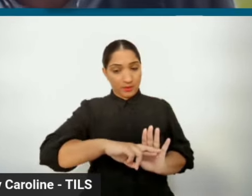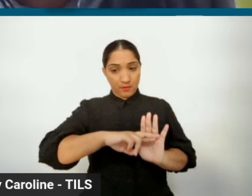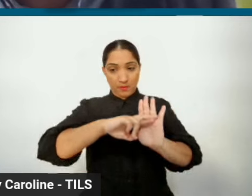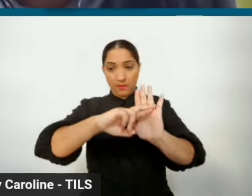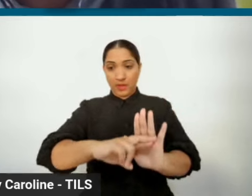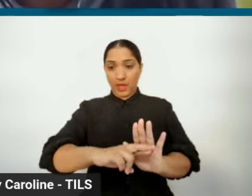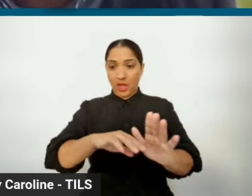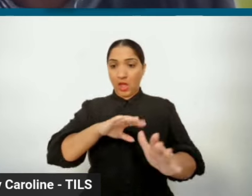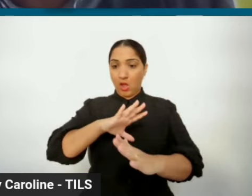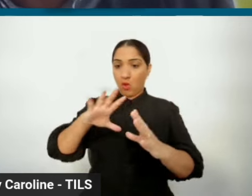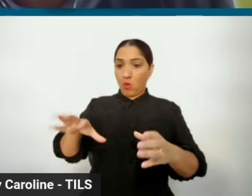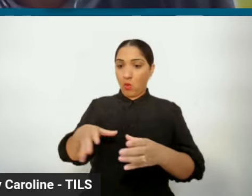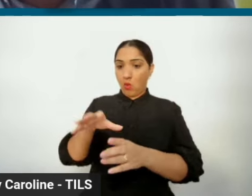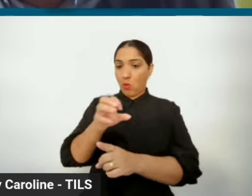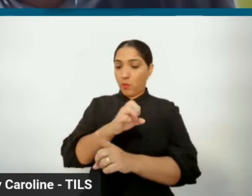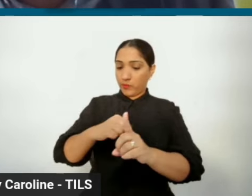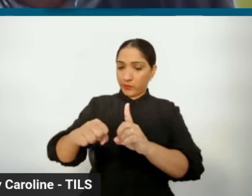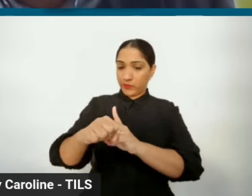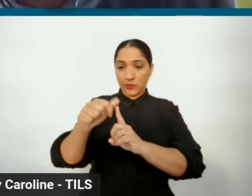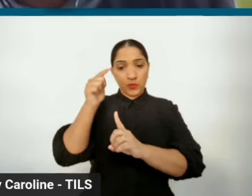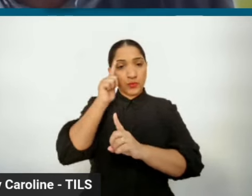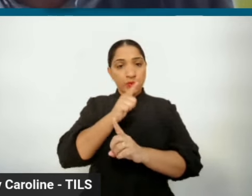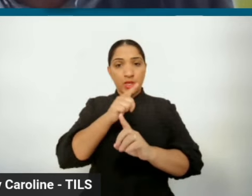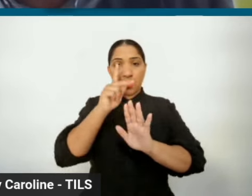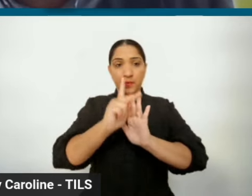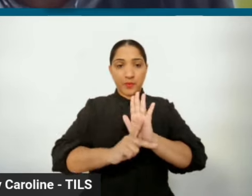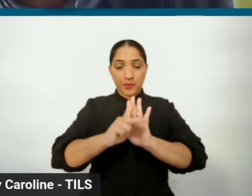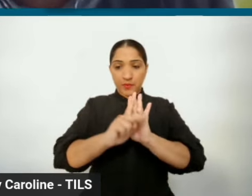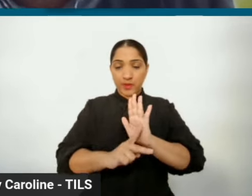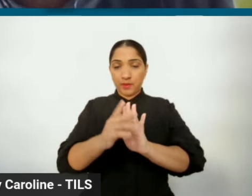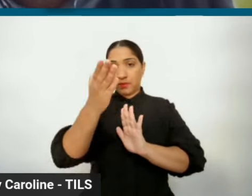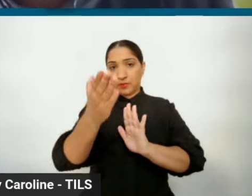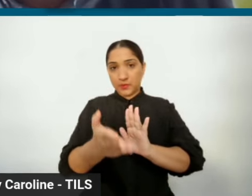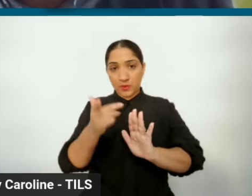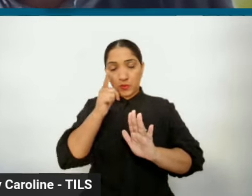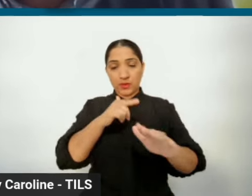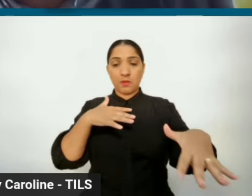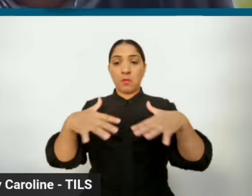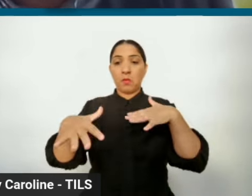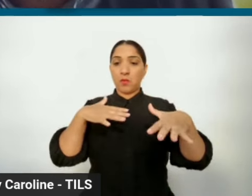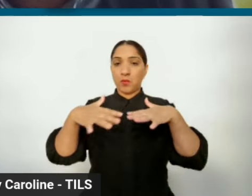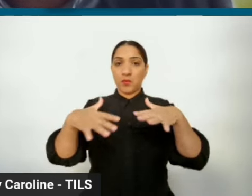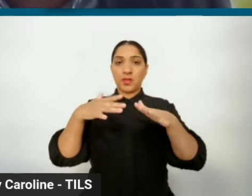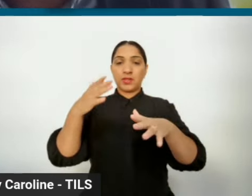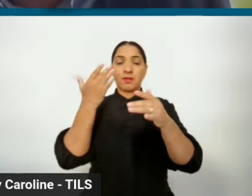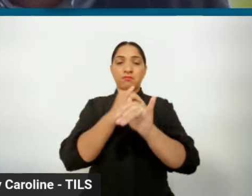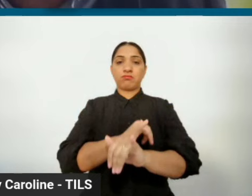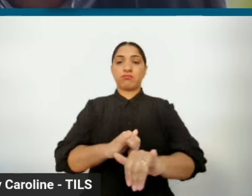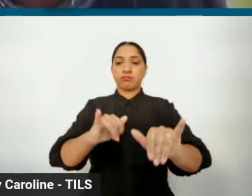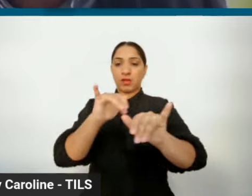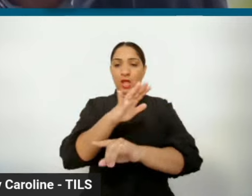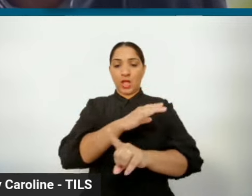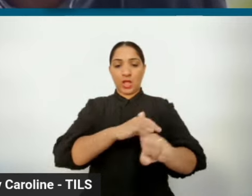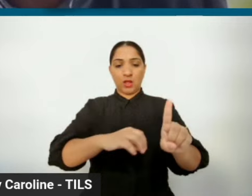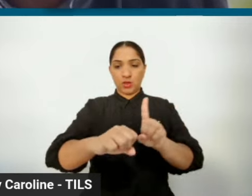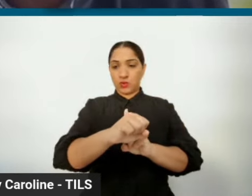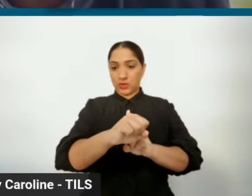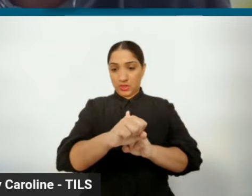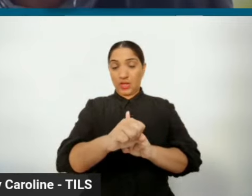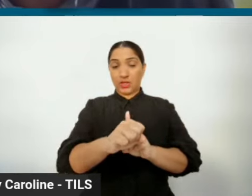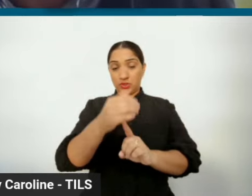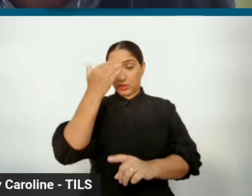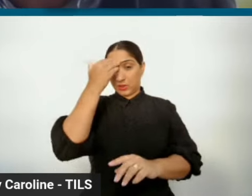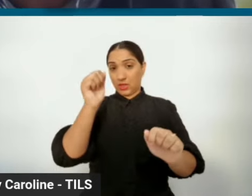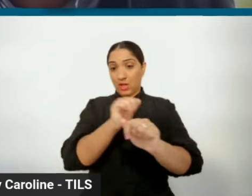a sociedade, programas como o seu, estarem mesmo sempre mobilizados na avaliação desses números e